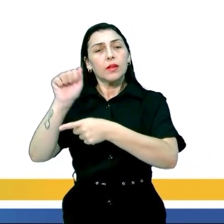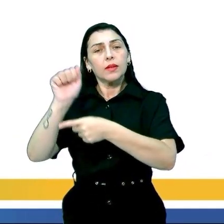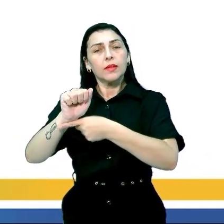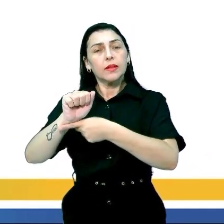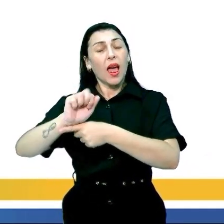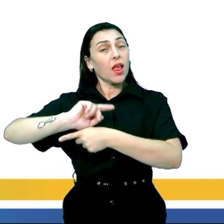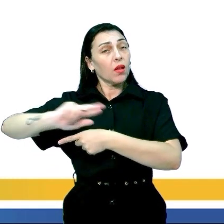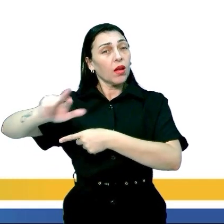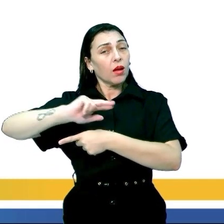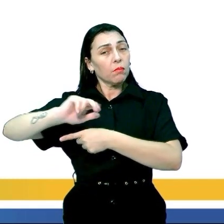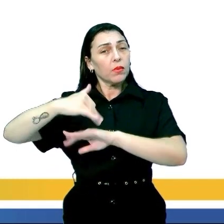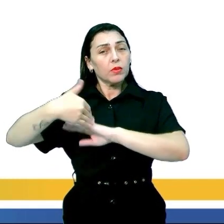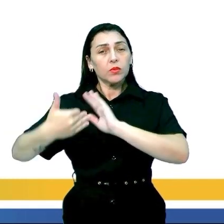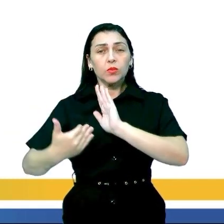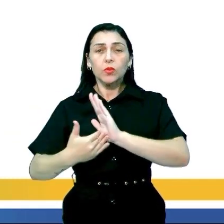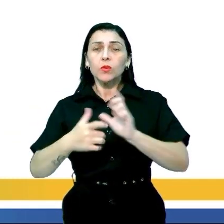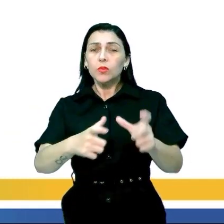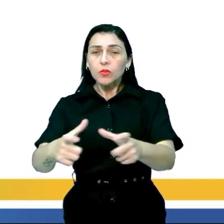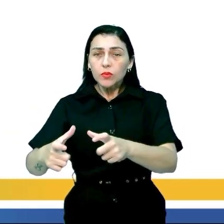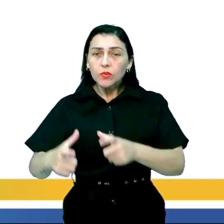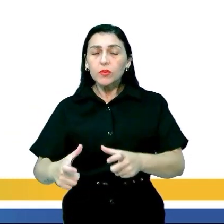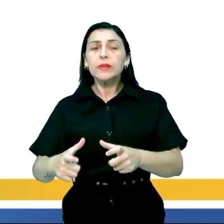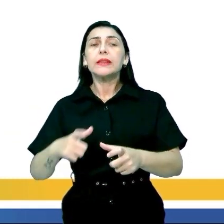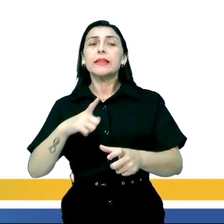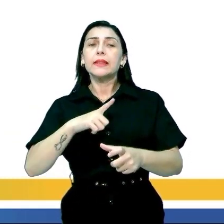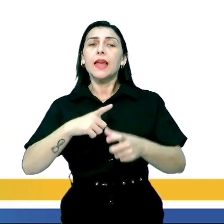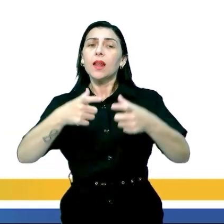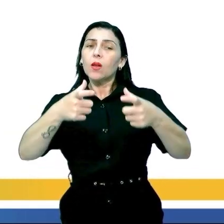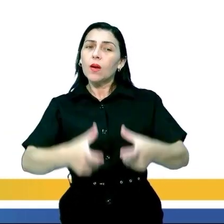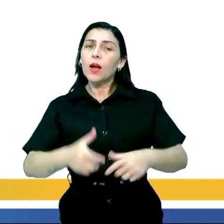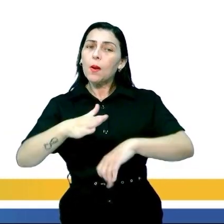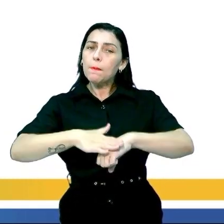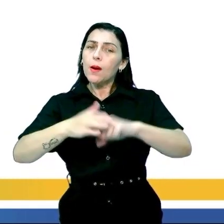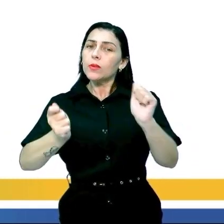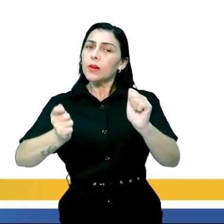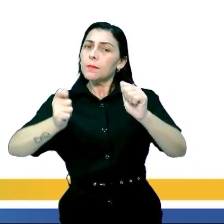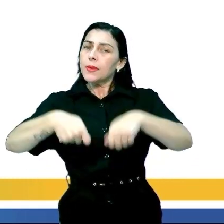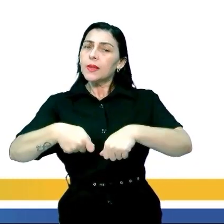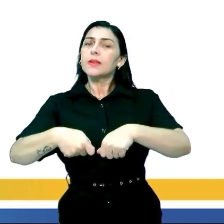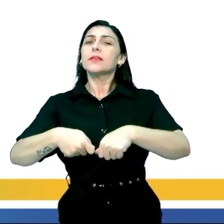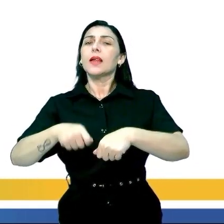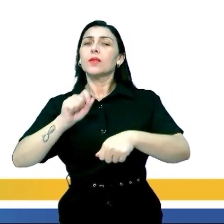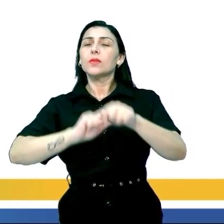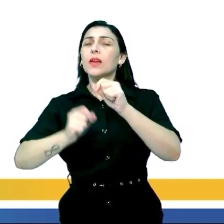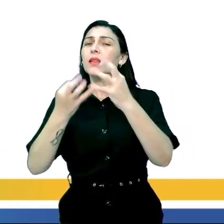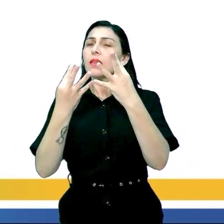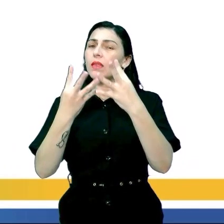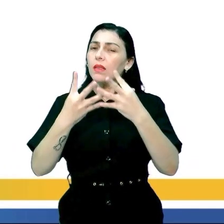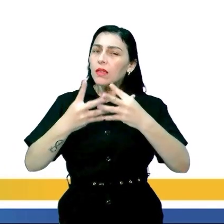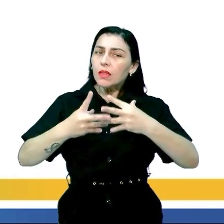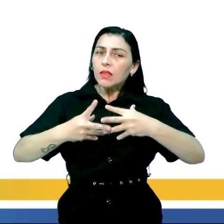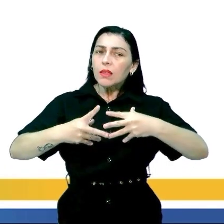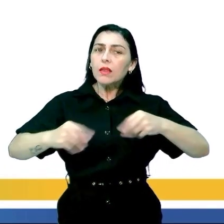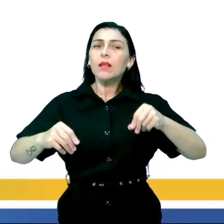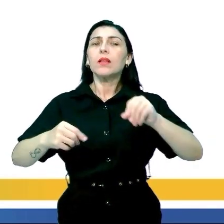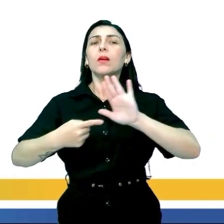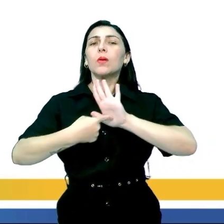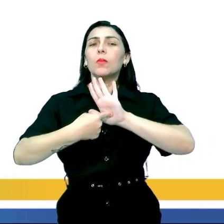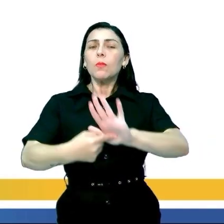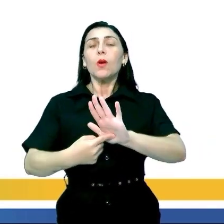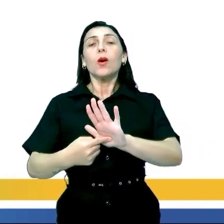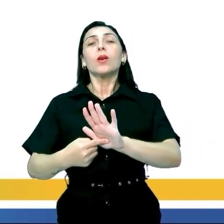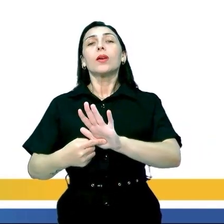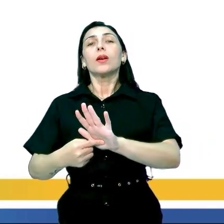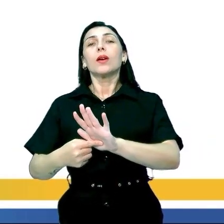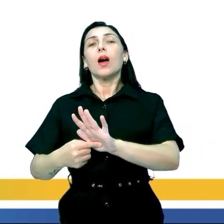A. Não é a mesma em todos os pontos, existindo regiões com maior capacidade de